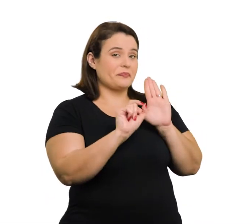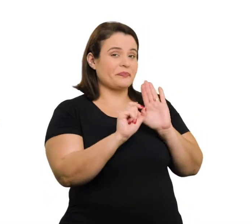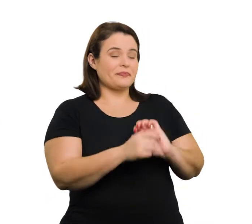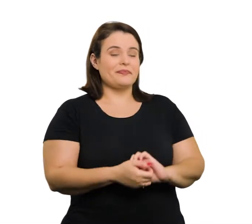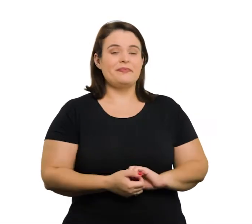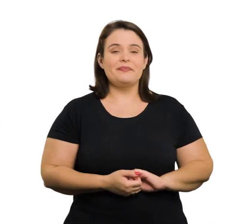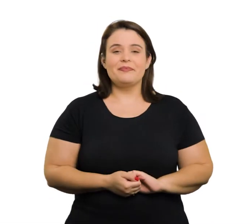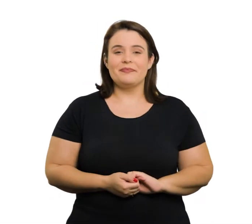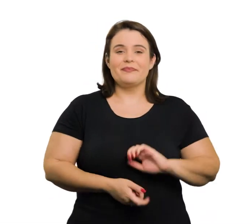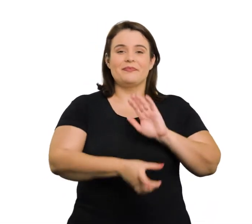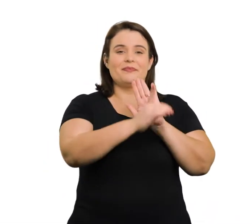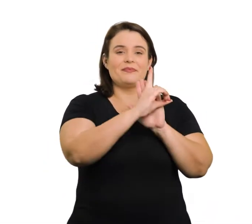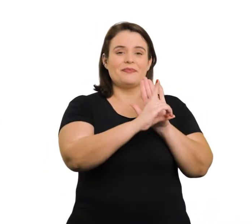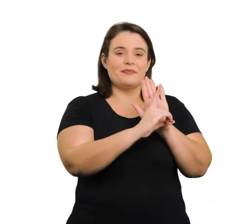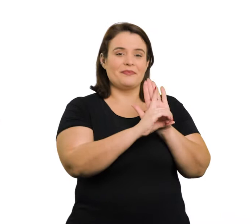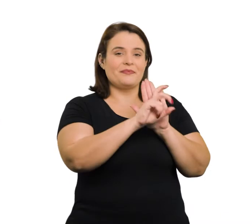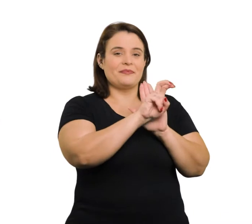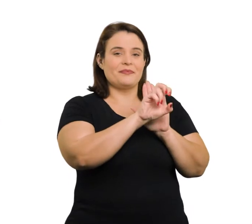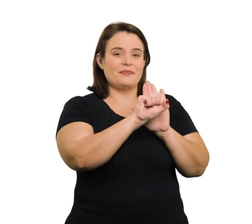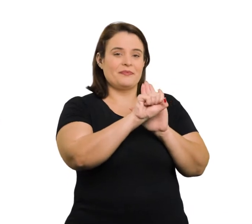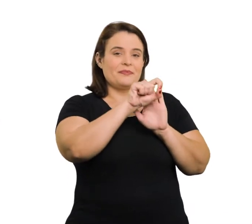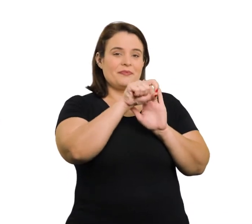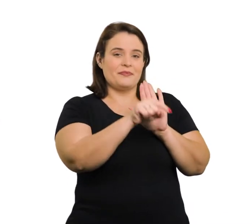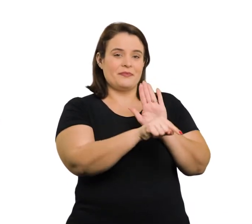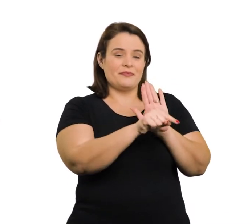lei? Segundo o Decreto